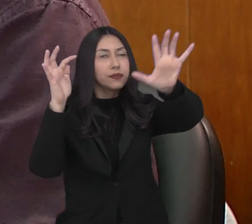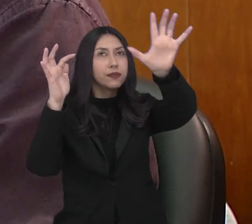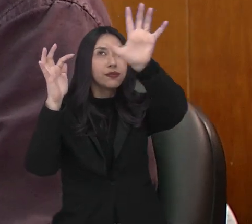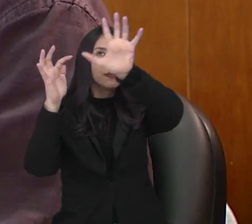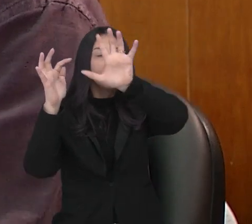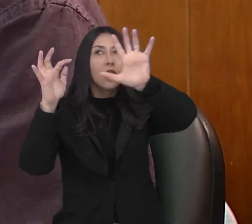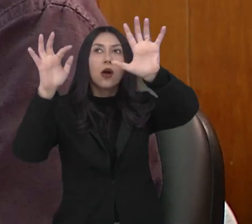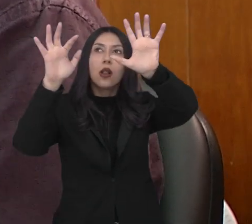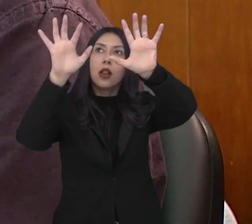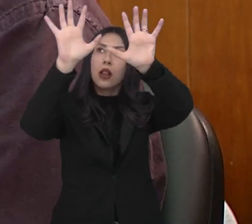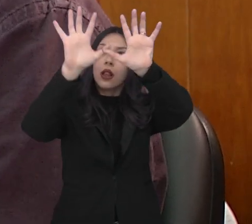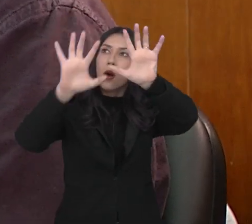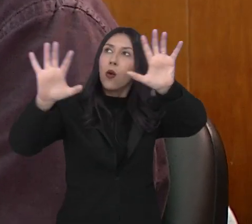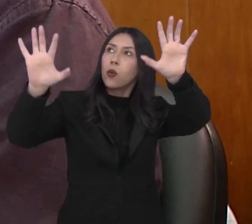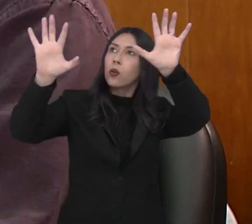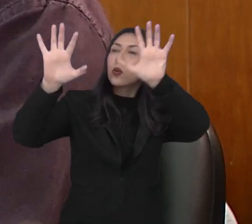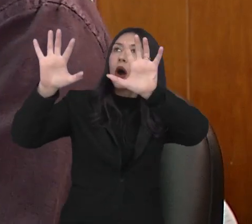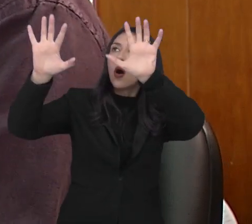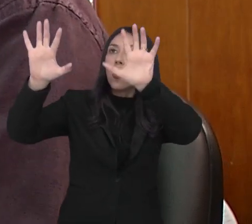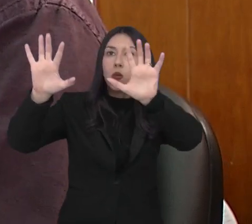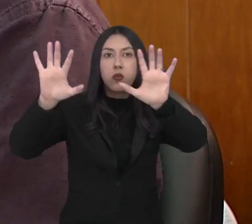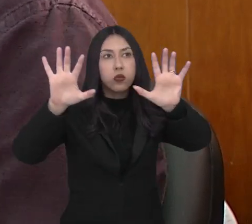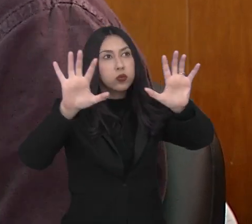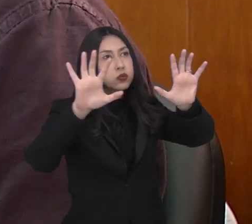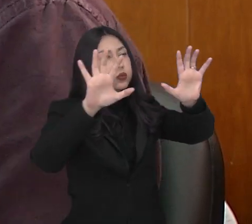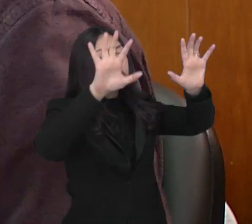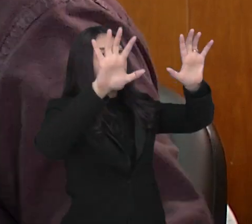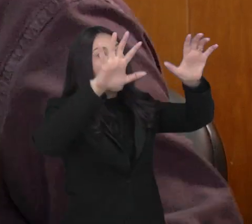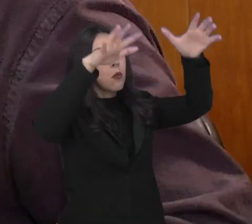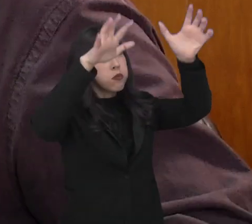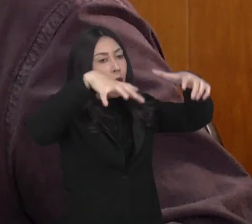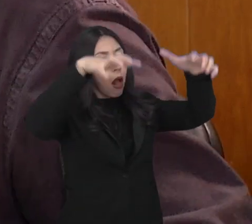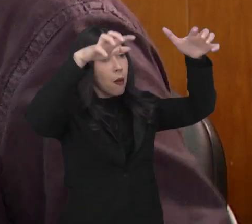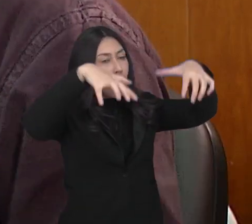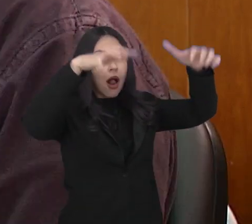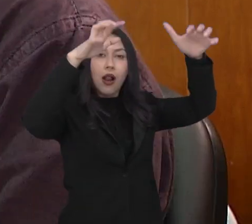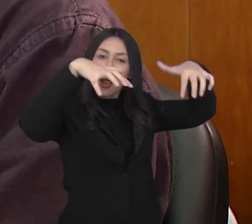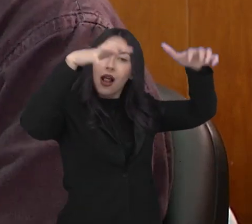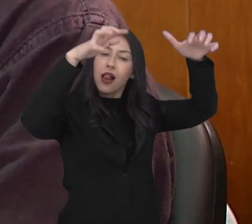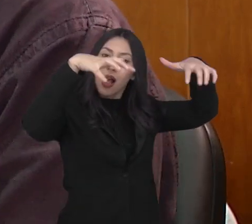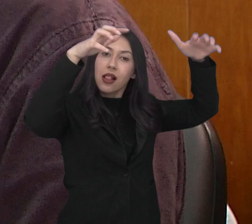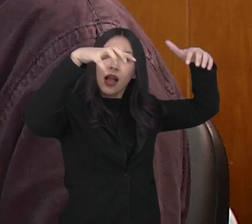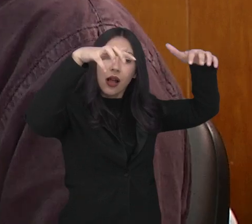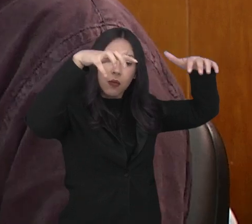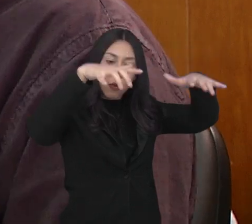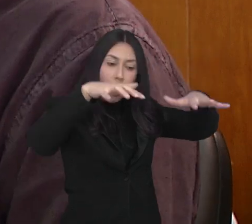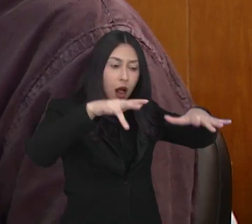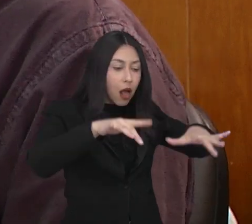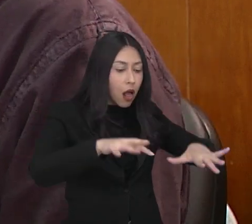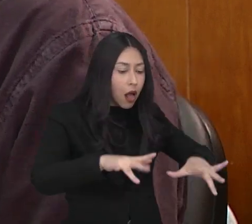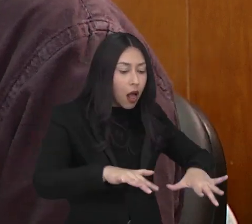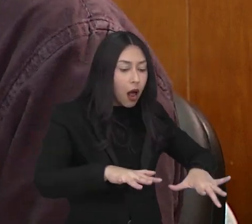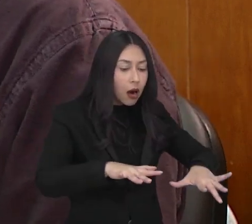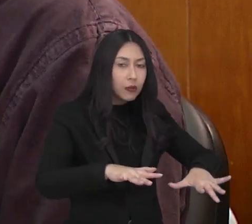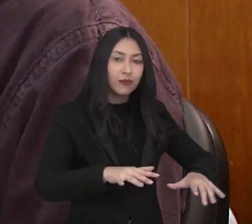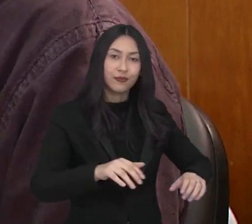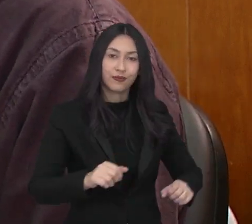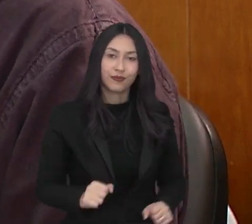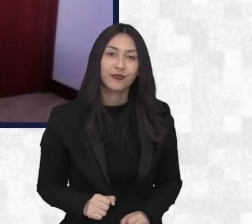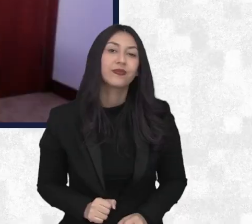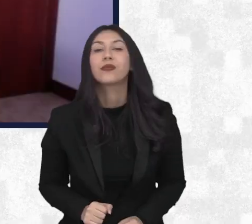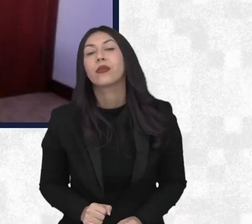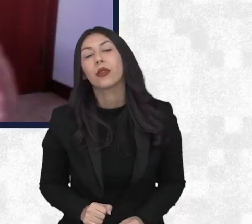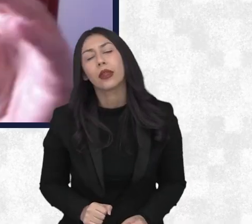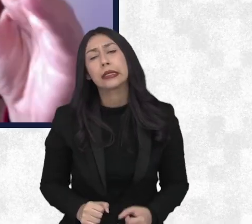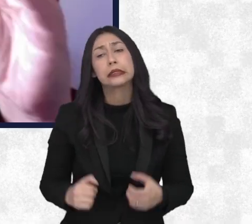transpirar, no processo de respiração dela, ela tem uma transpiração que pega essa umidade que está no solo, e ela vai jogar essa umidade para a